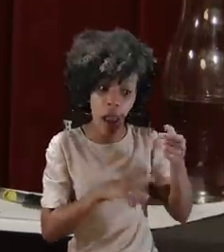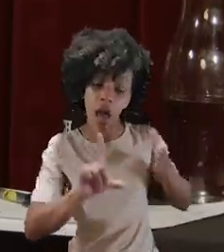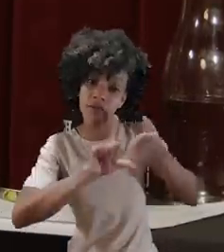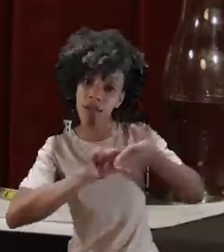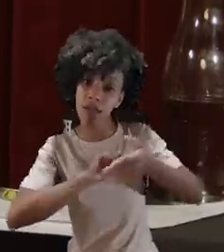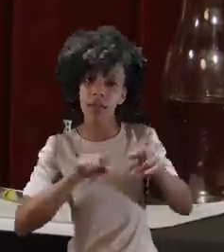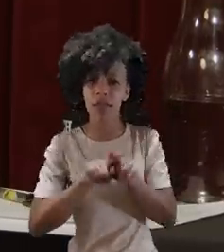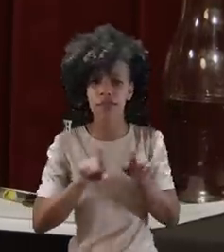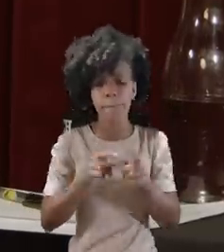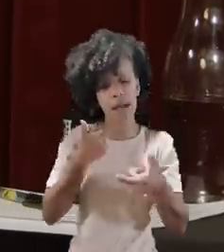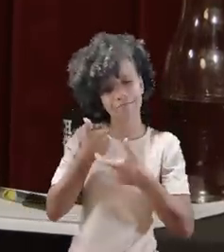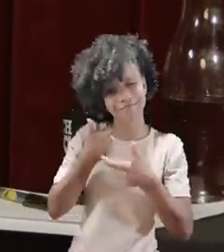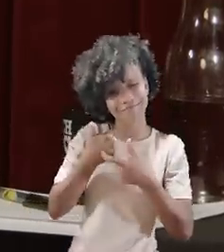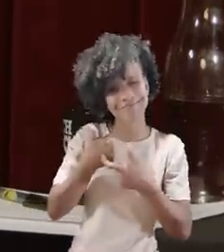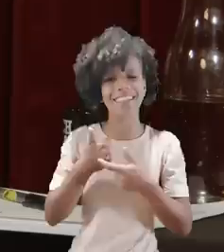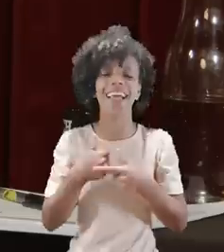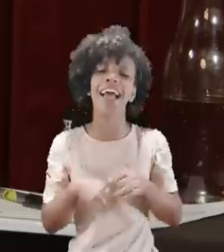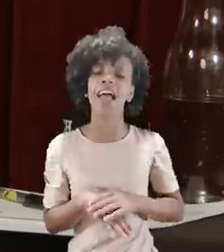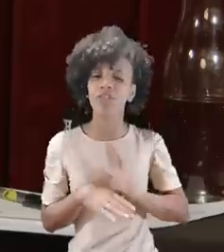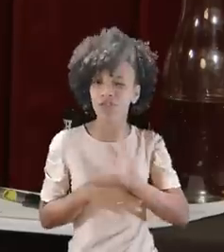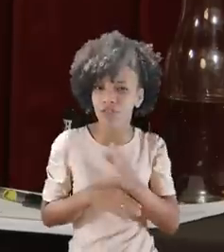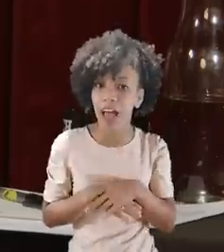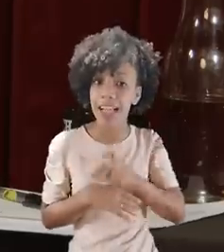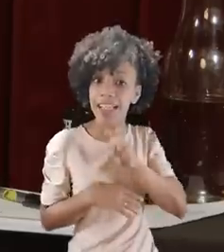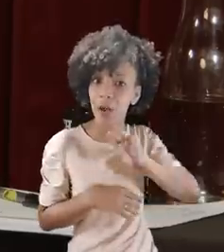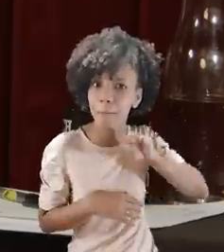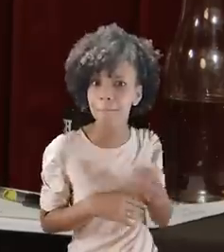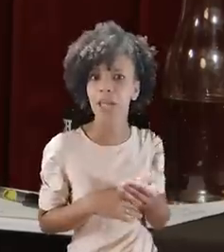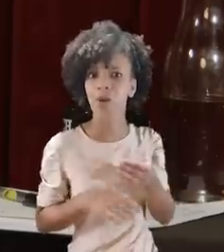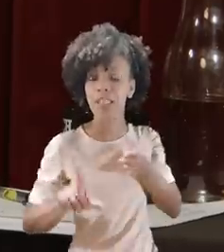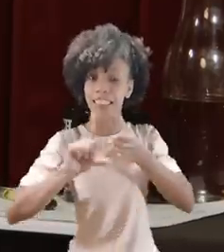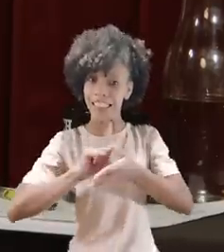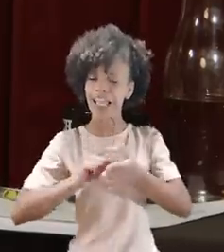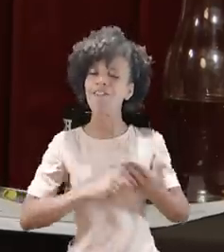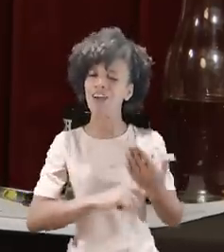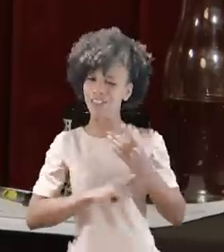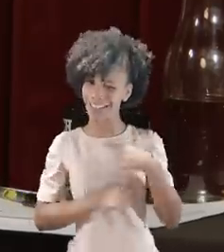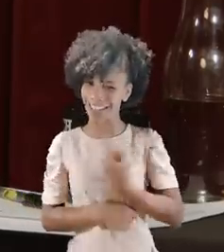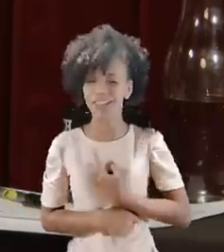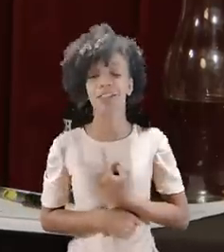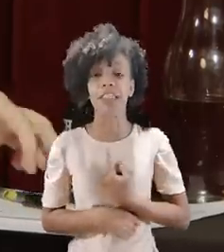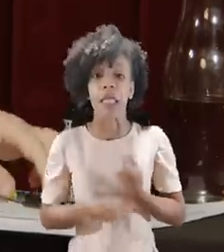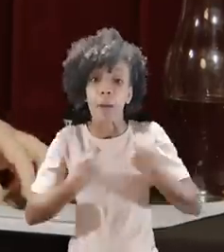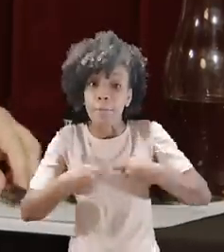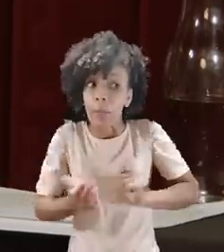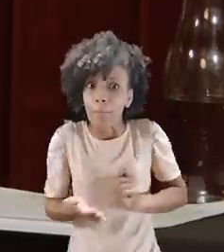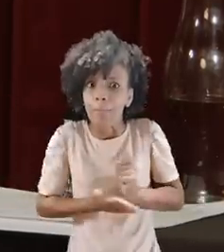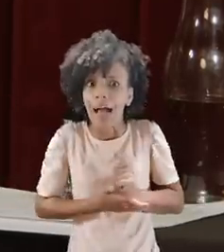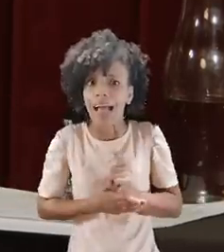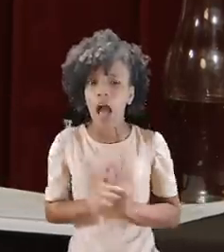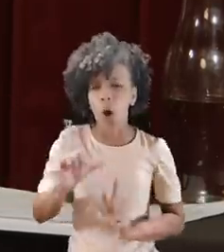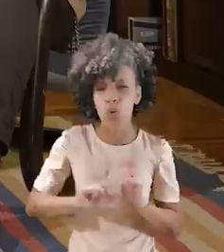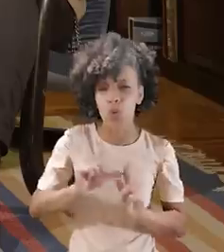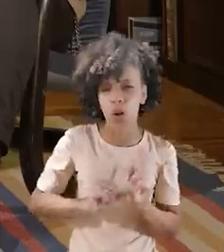a gente indo lá e também deixando sua inscrição aqui a gente tá chegando daqui a pouquinho a cinco minutos nesse me ajudar pra caramba gente eu preciso